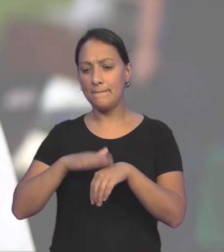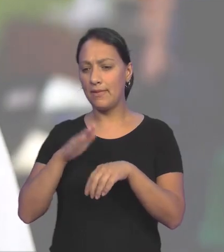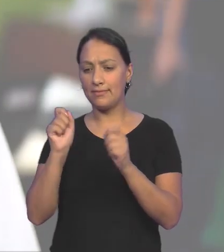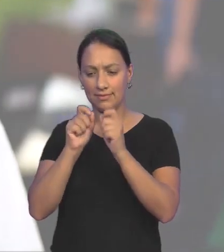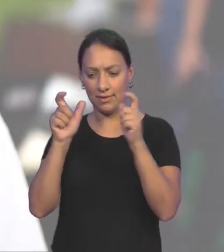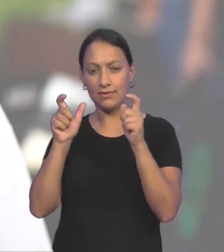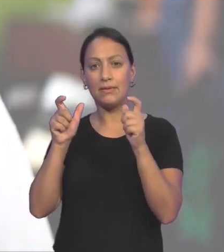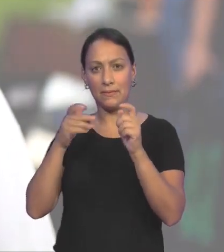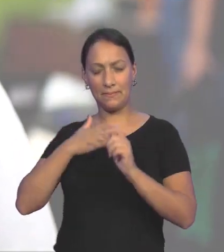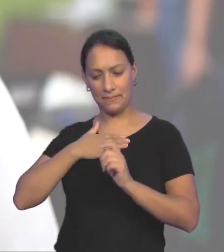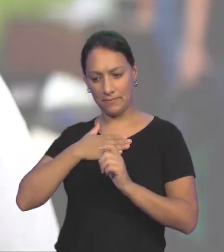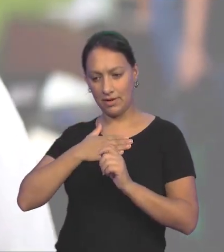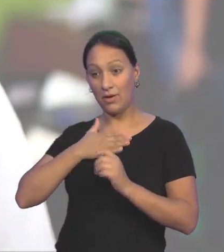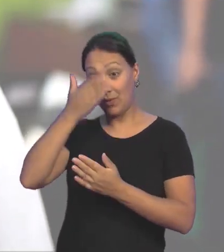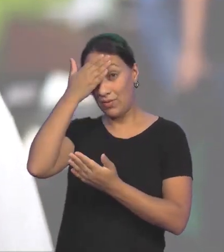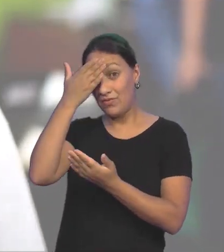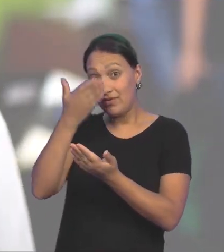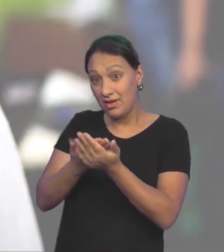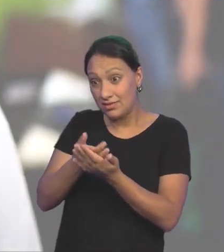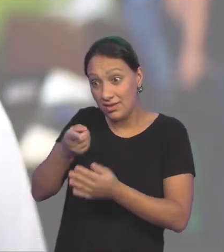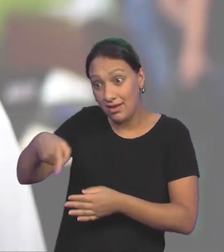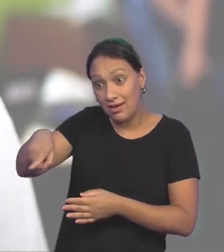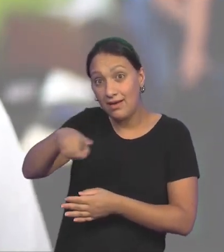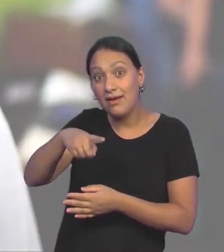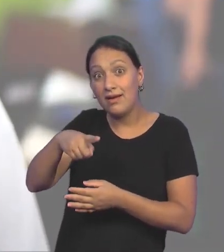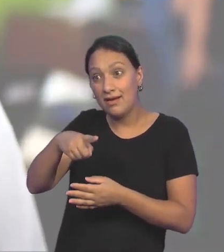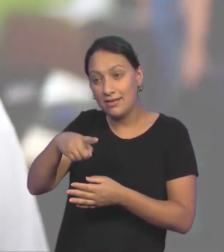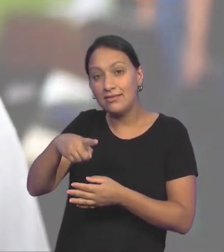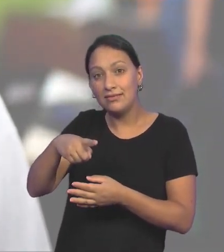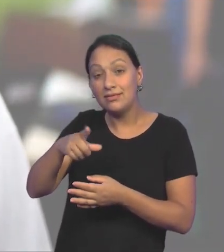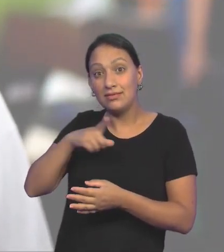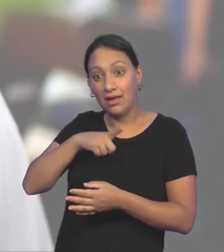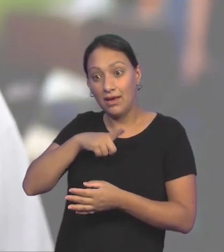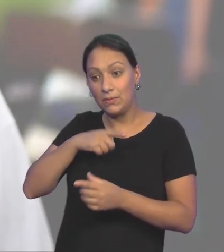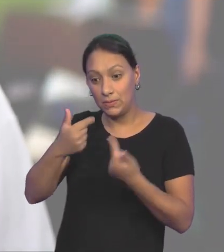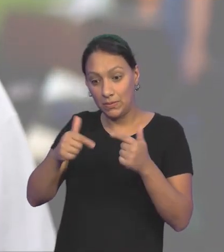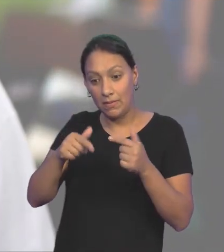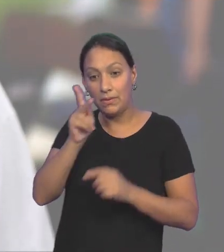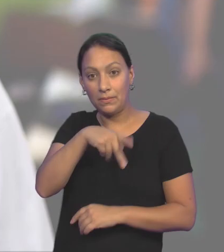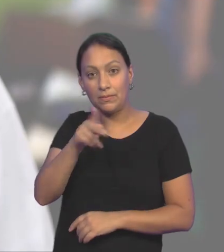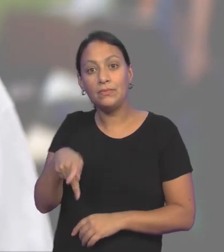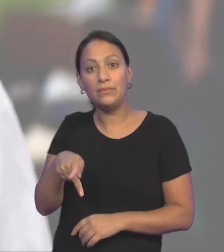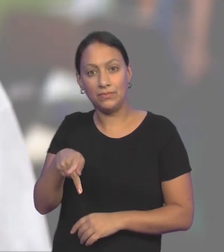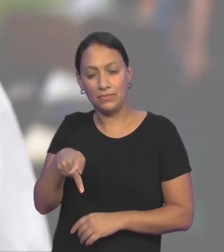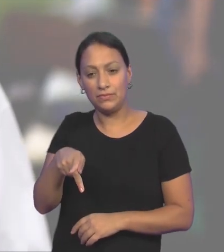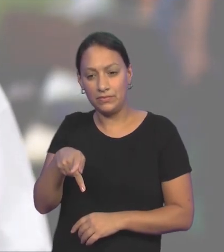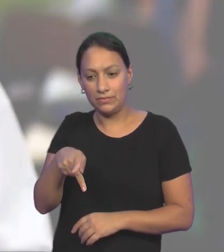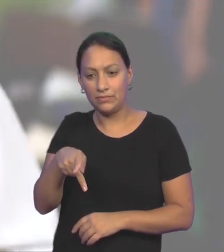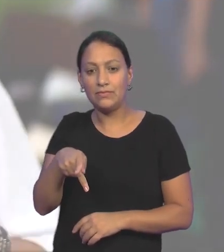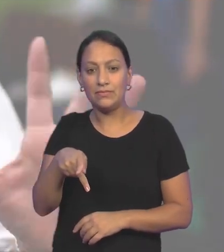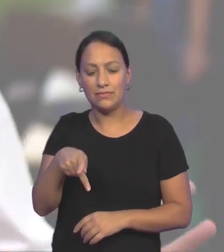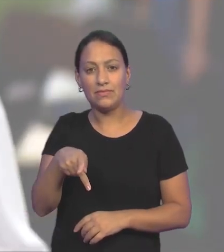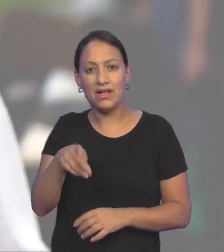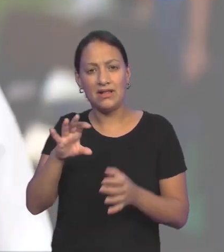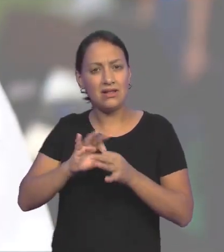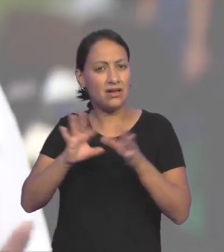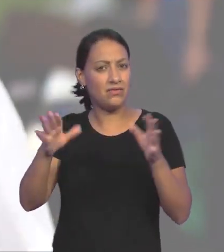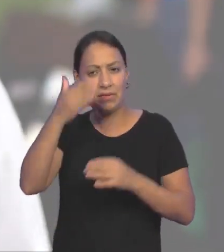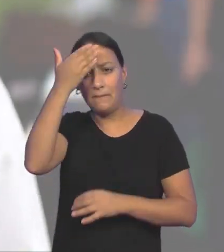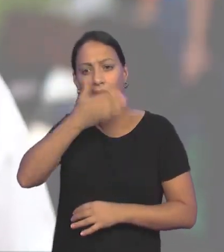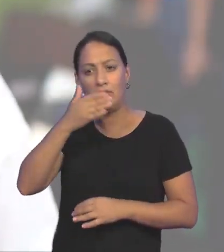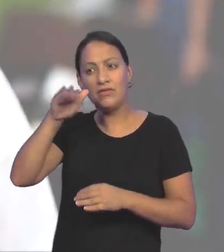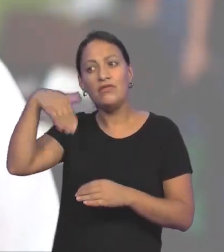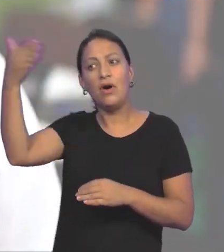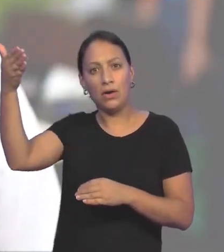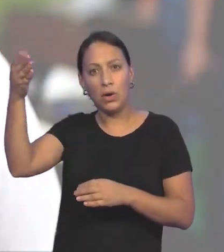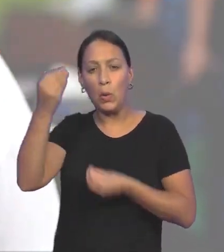Chamou mais atenção assim é a confiança que eles depositam no trabalho do professor e de que livres de provas